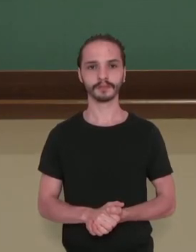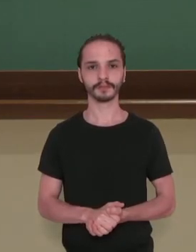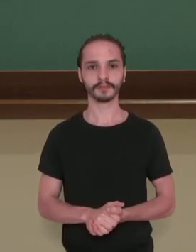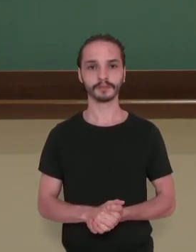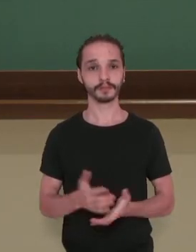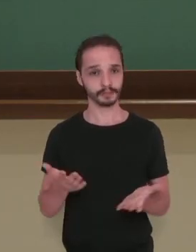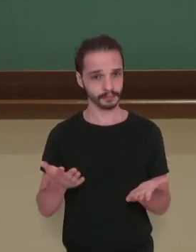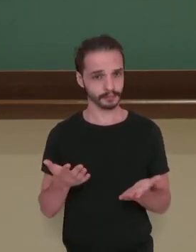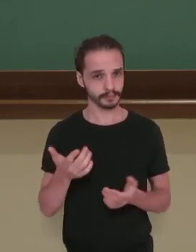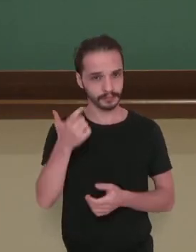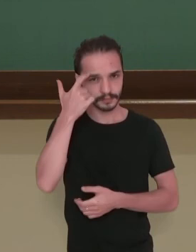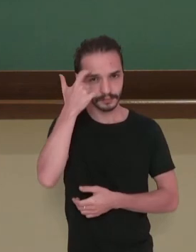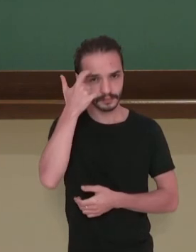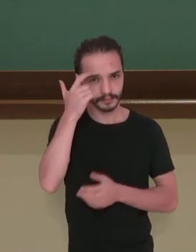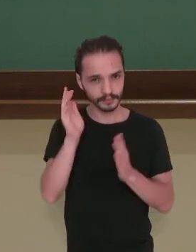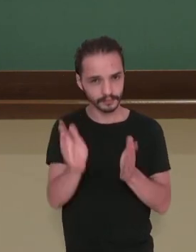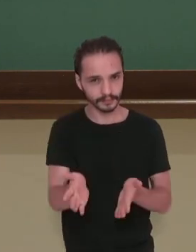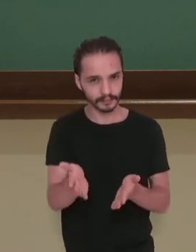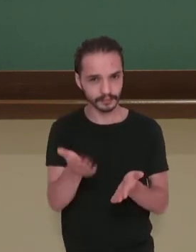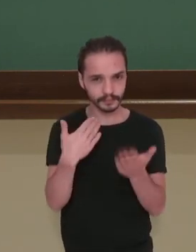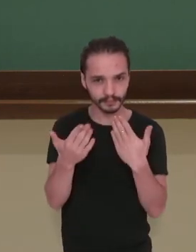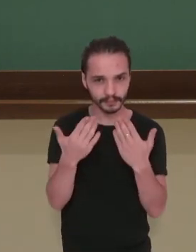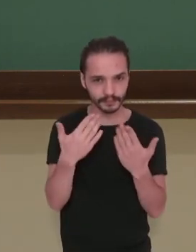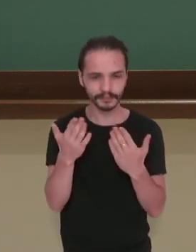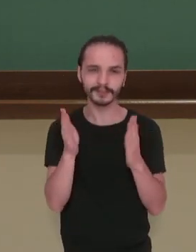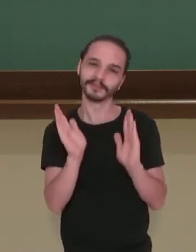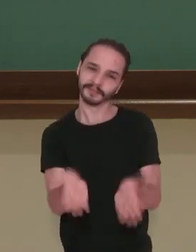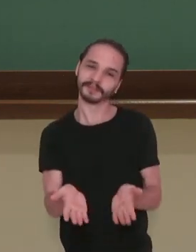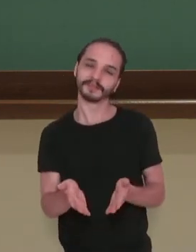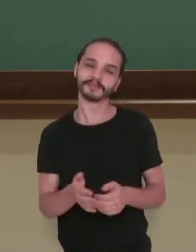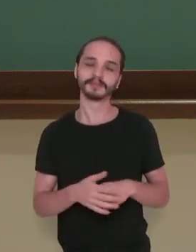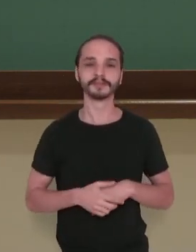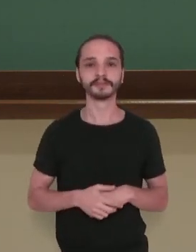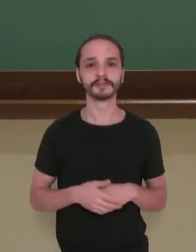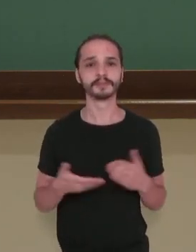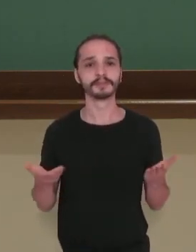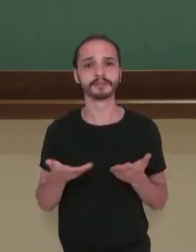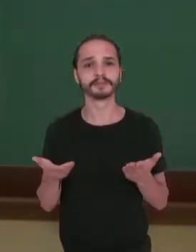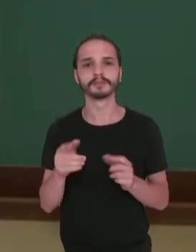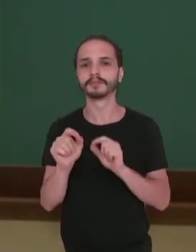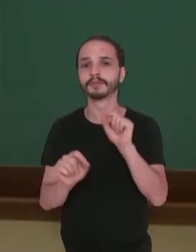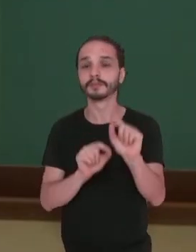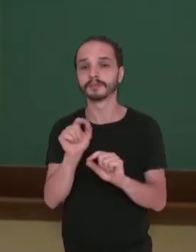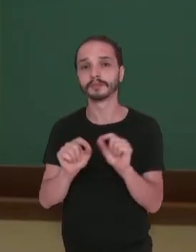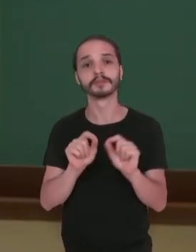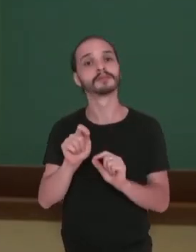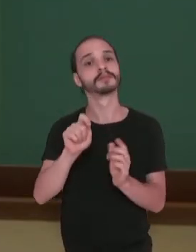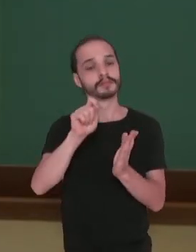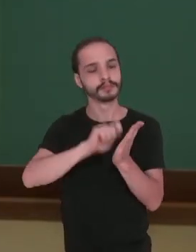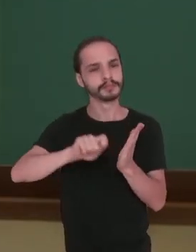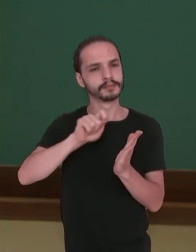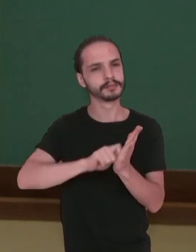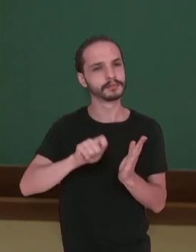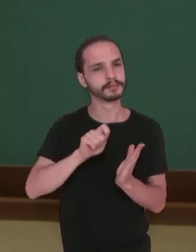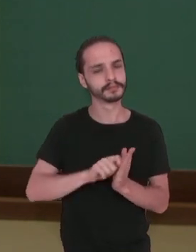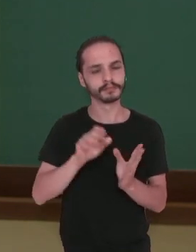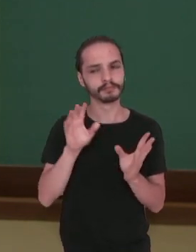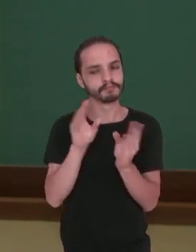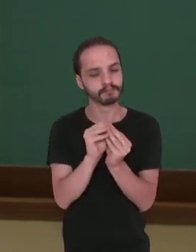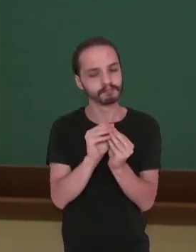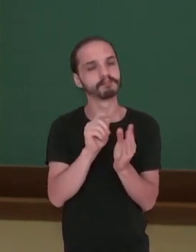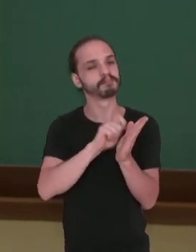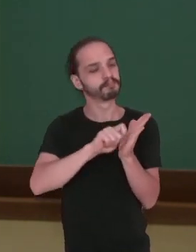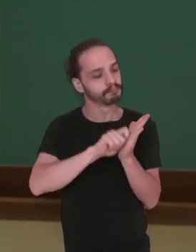Já pensou? Já conversou? Claro que já, né? Então agora o que você faz? Você registra suas conclusões no